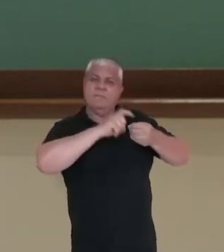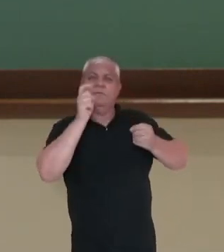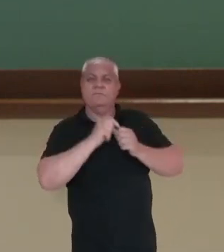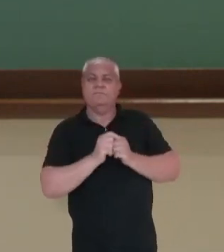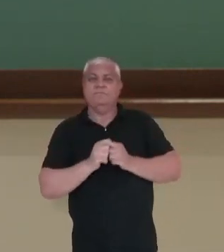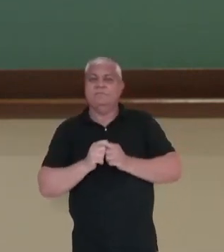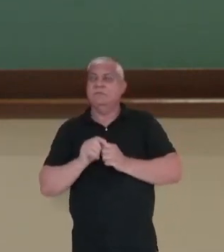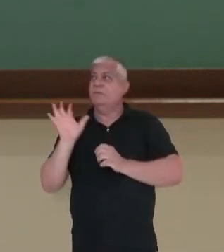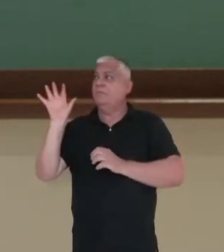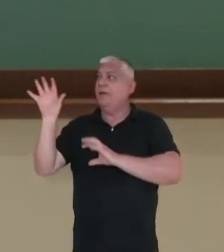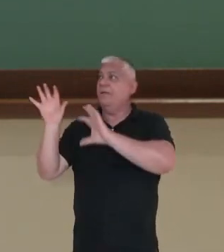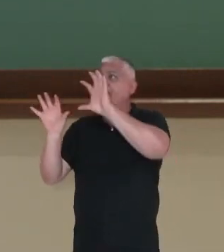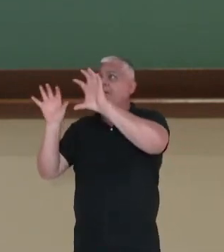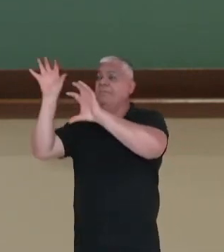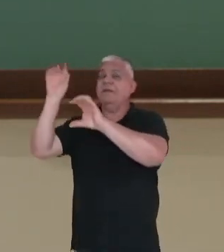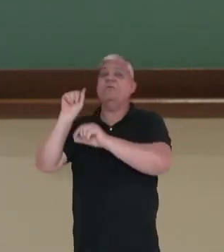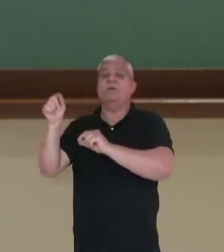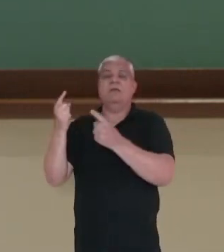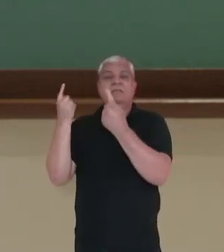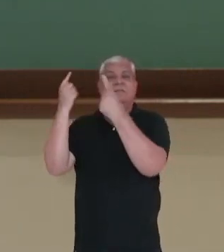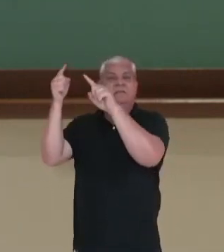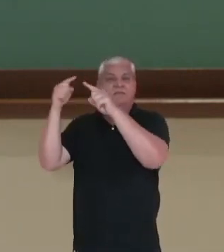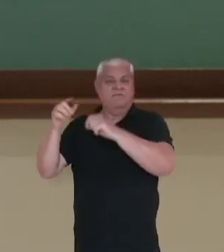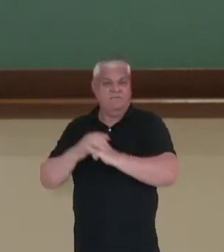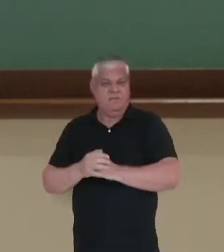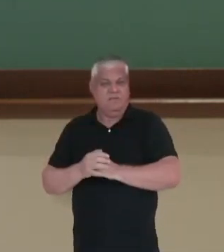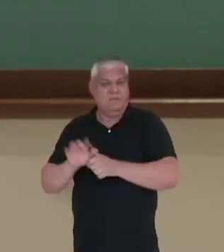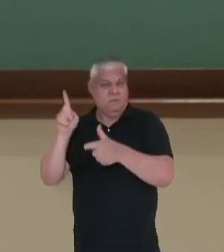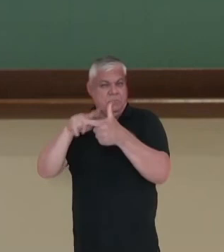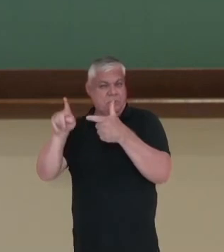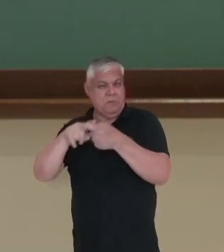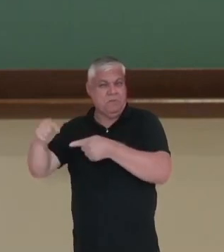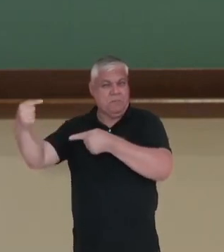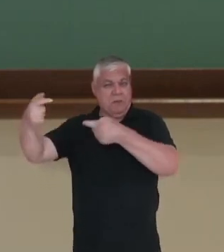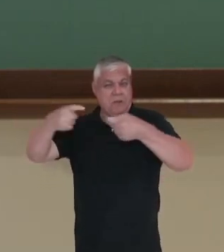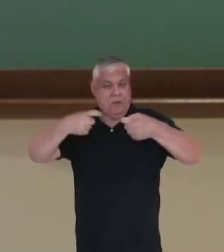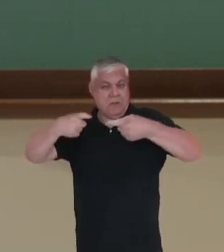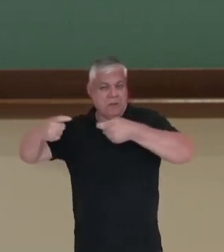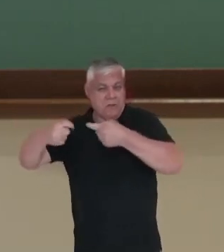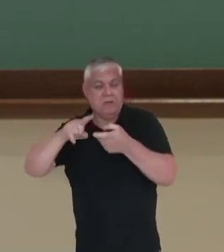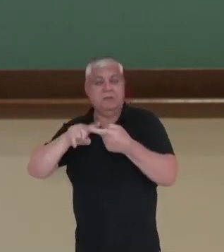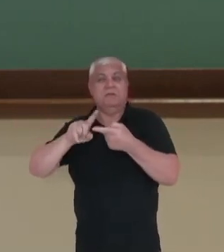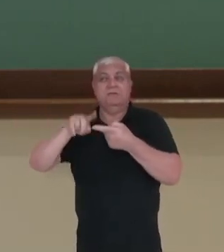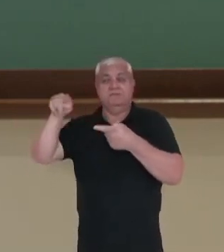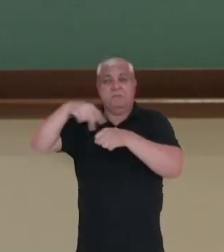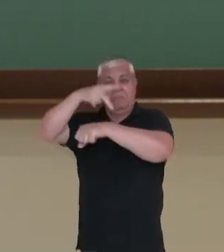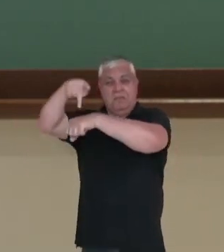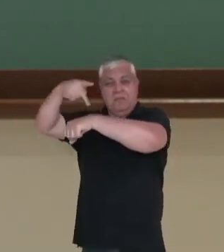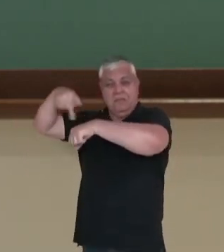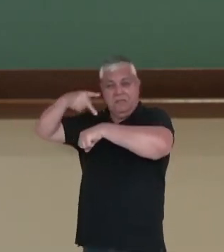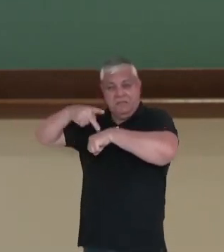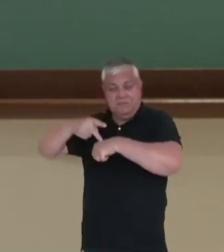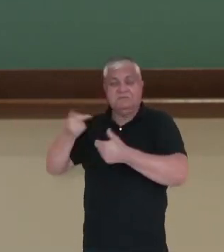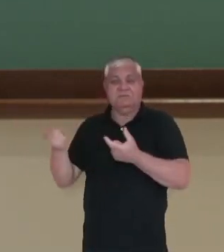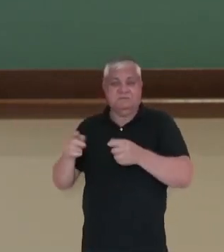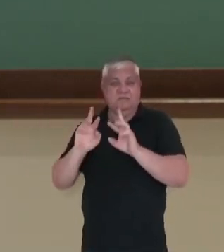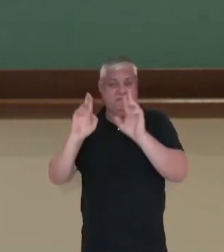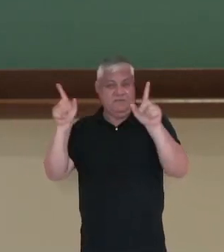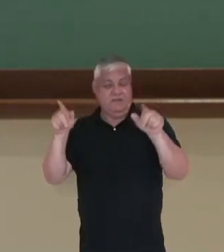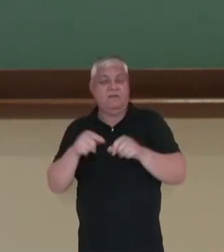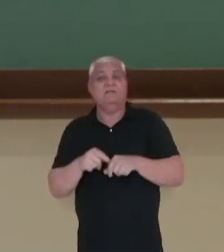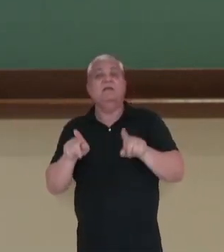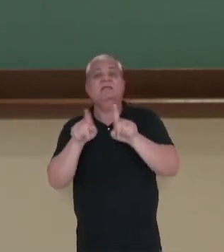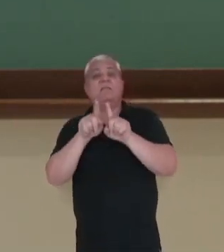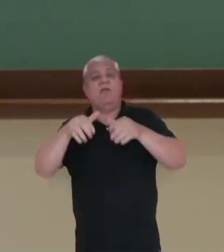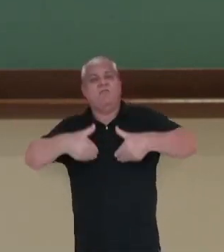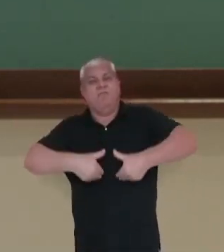então surgiram desafios, como por exemplo os conflitos entre etnias de diversos países independentes e também a questão